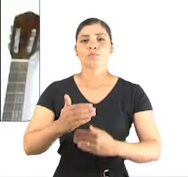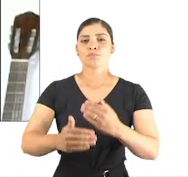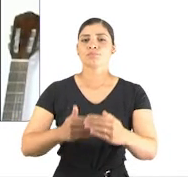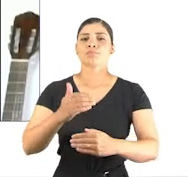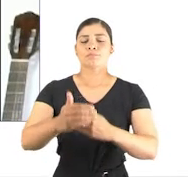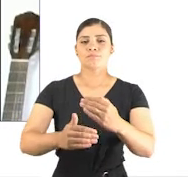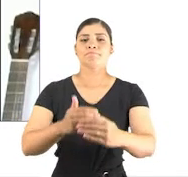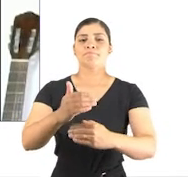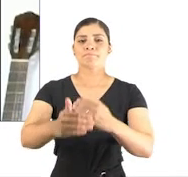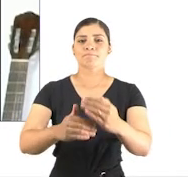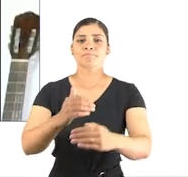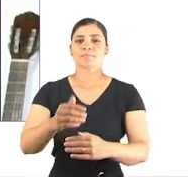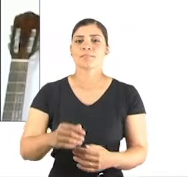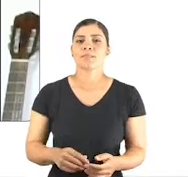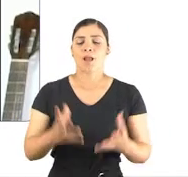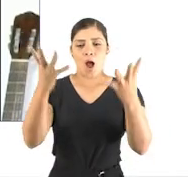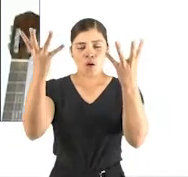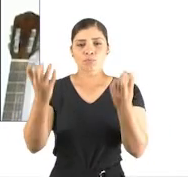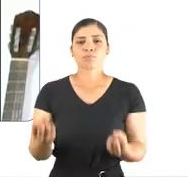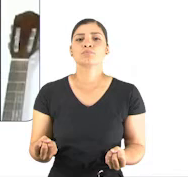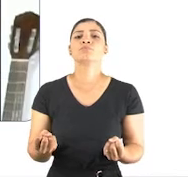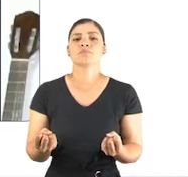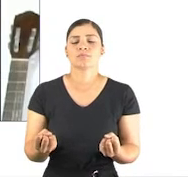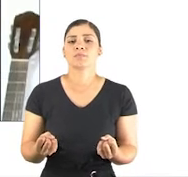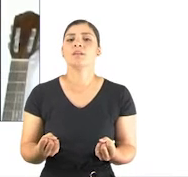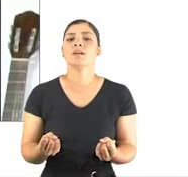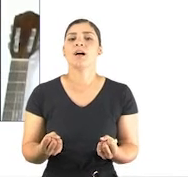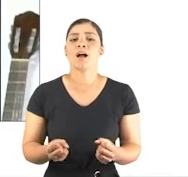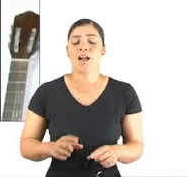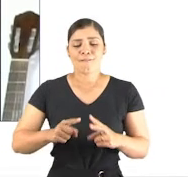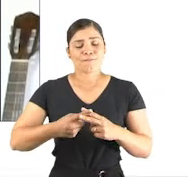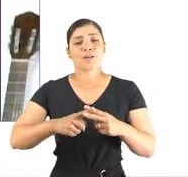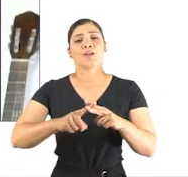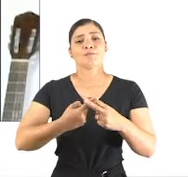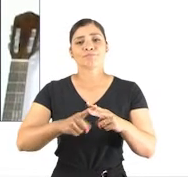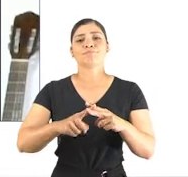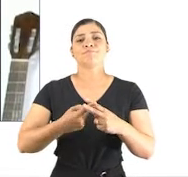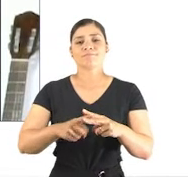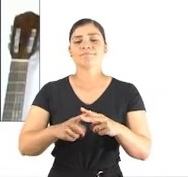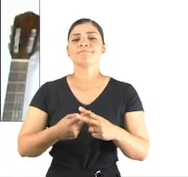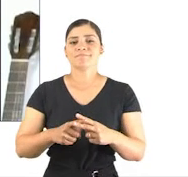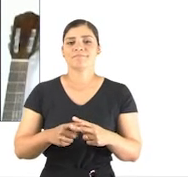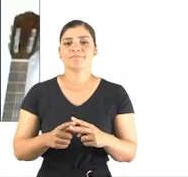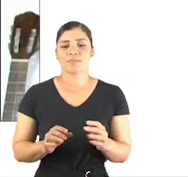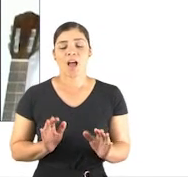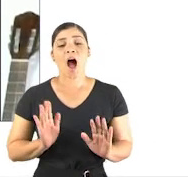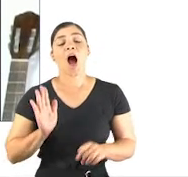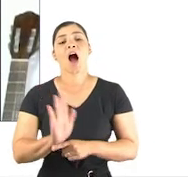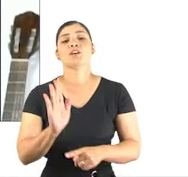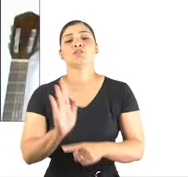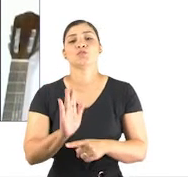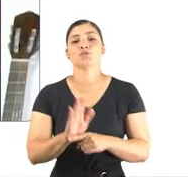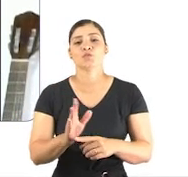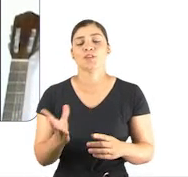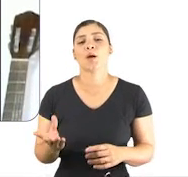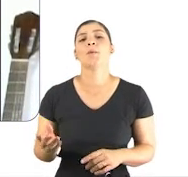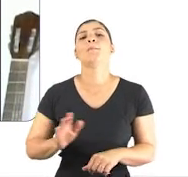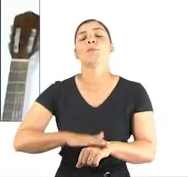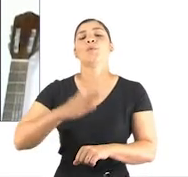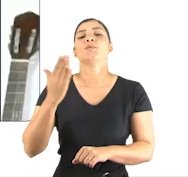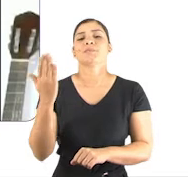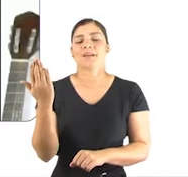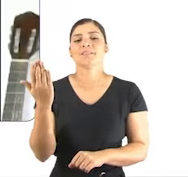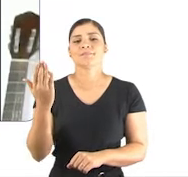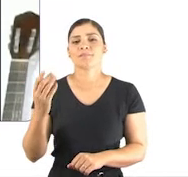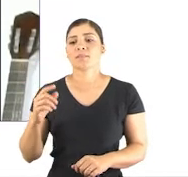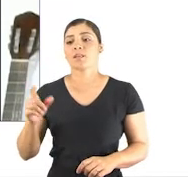não conseguia baixar mais esse número e a ferramenta contribui muito com isso. E os fornecedores, na